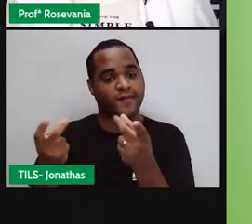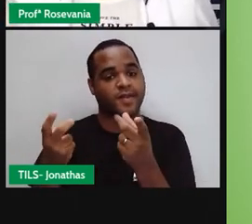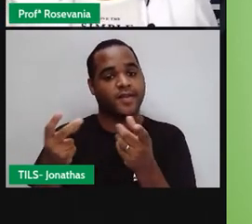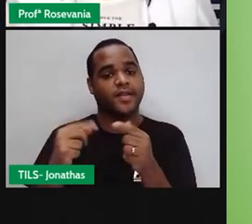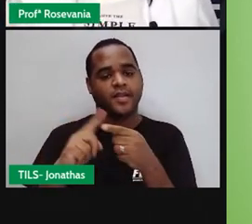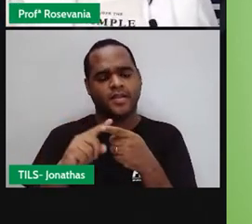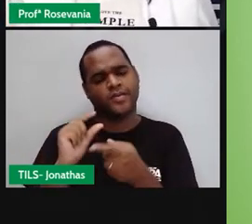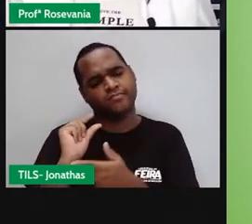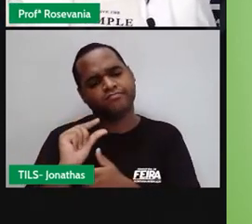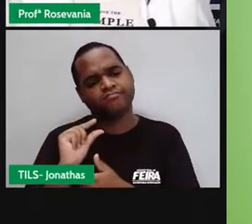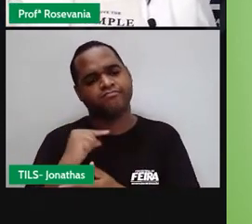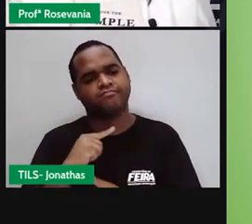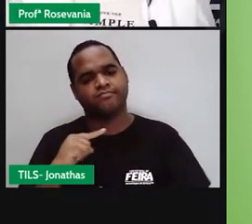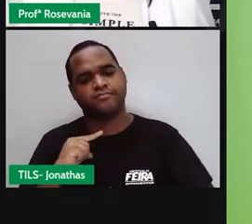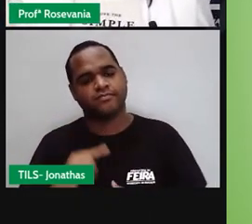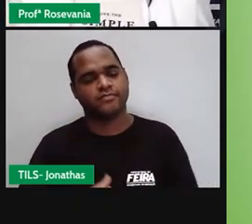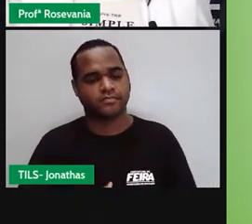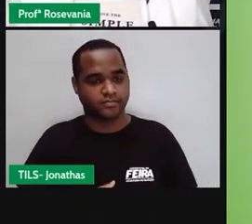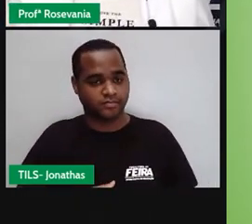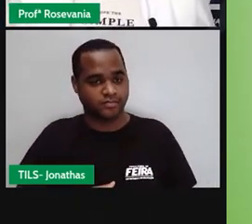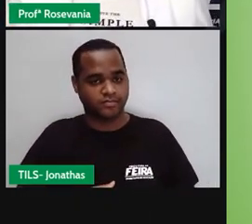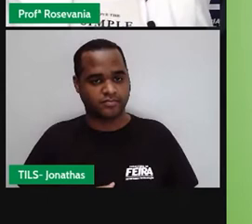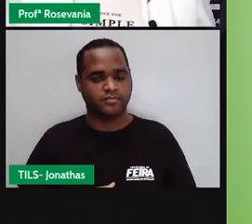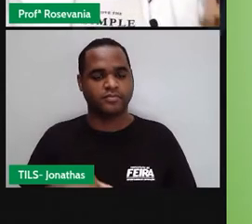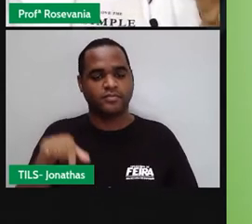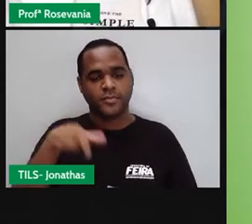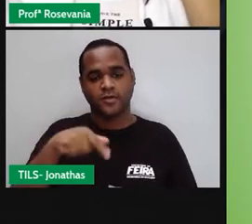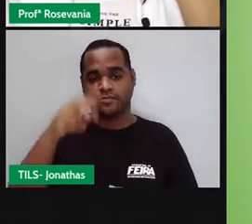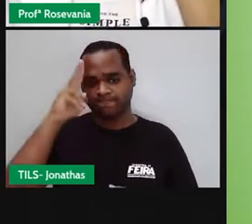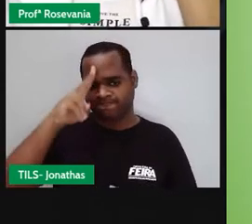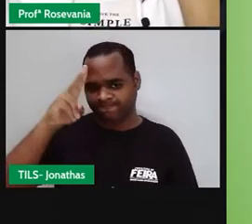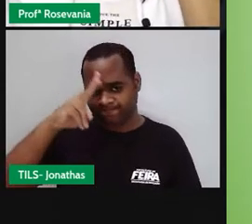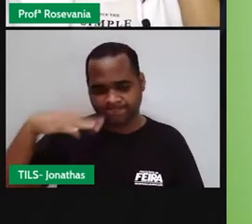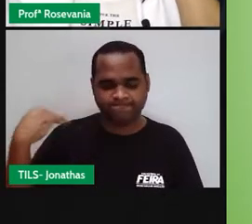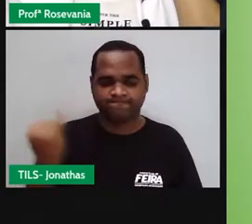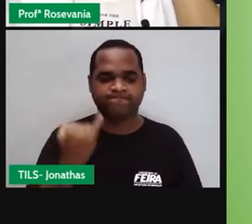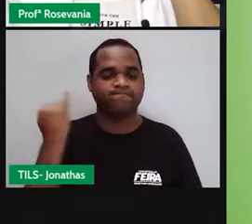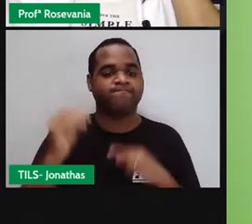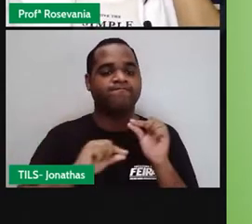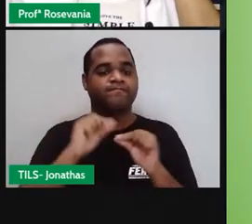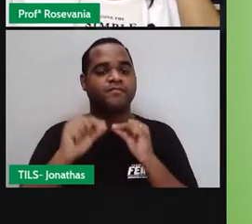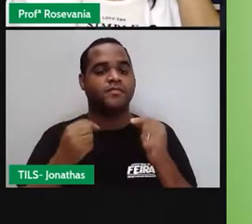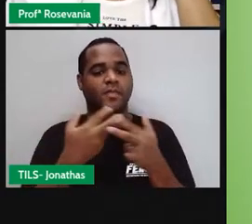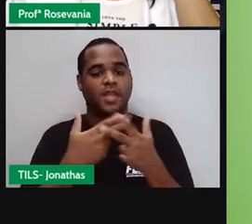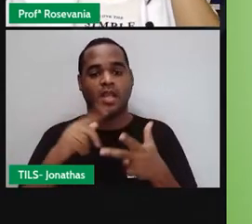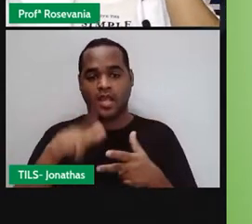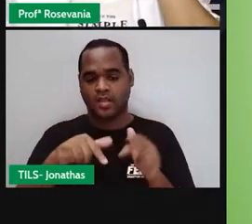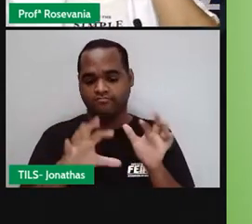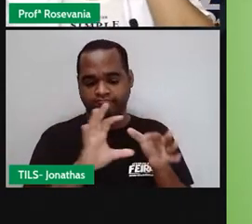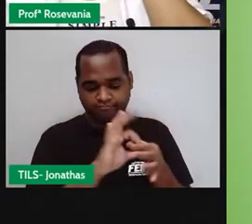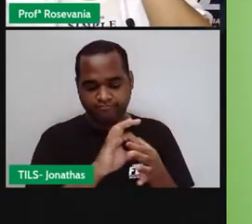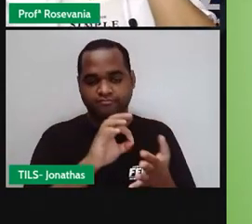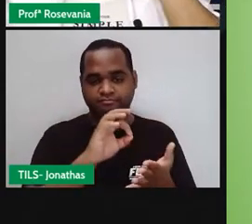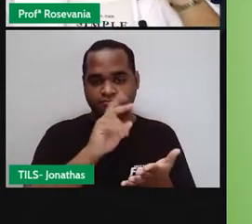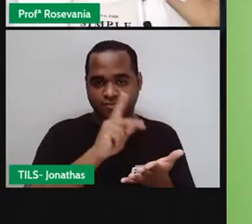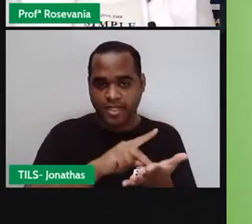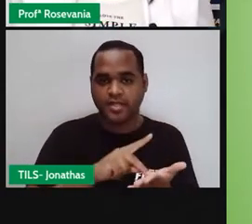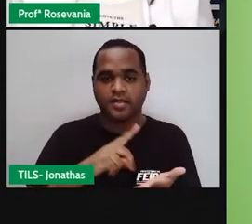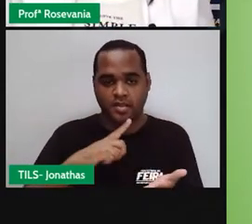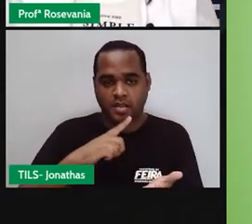bem poucos, né? Então, vale lembrar que enquanto o Brasil foi colônia de Portugal, de